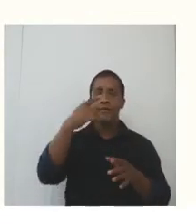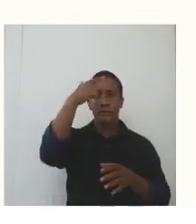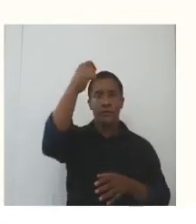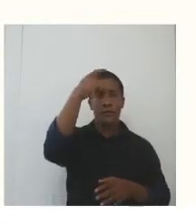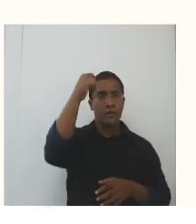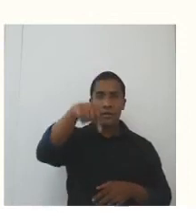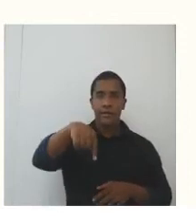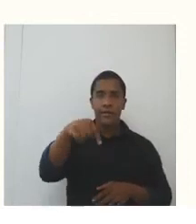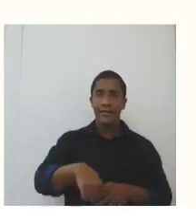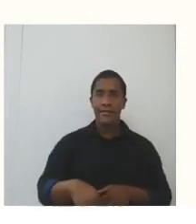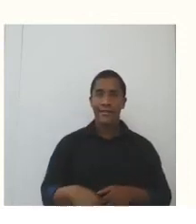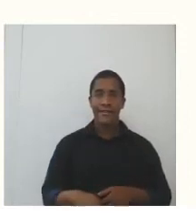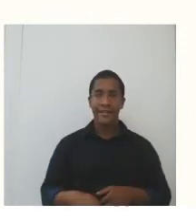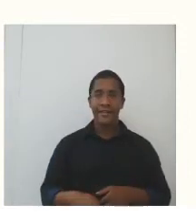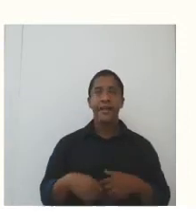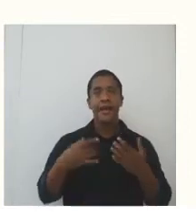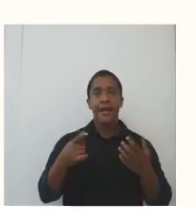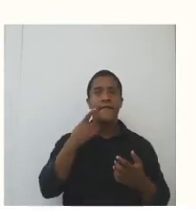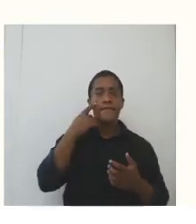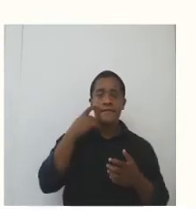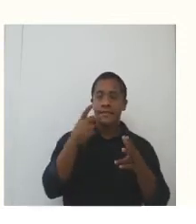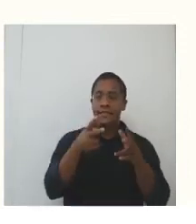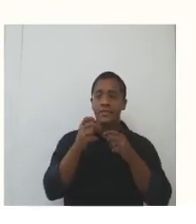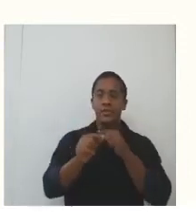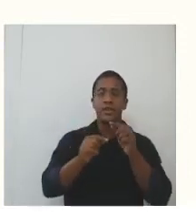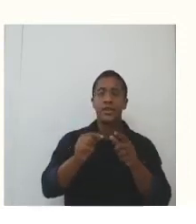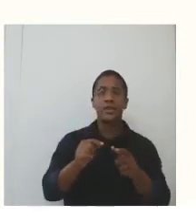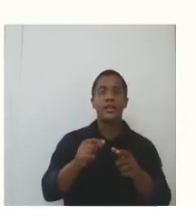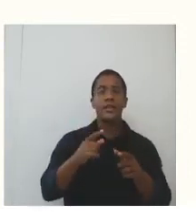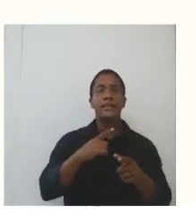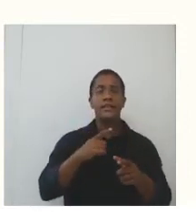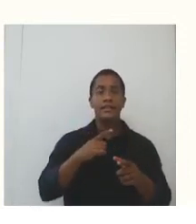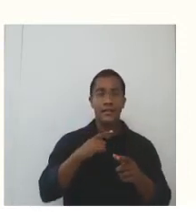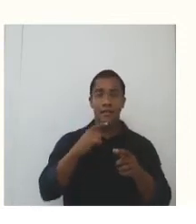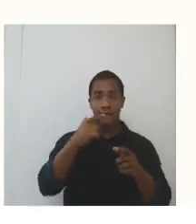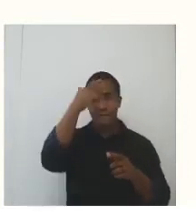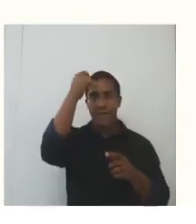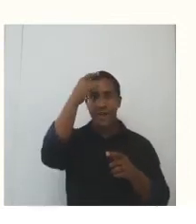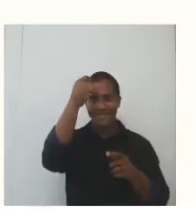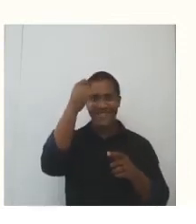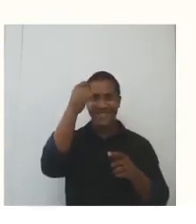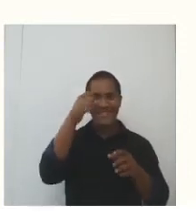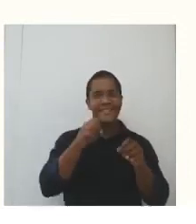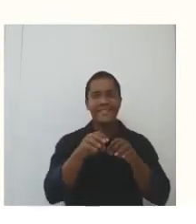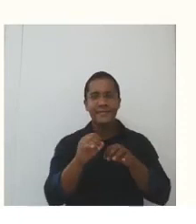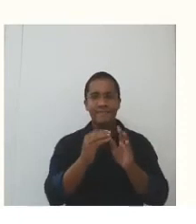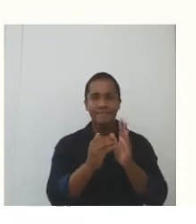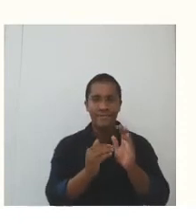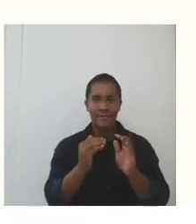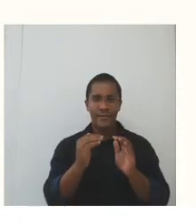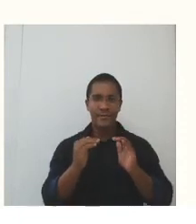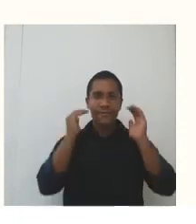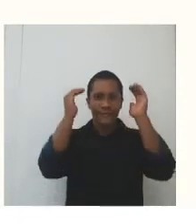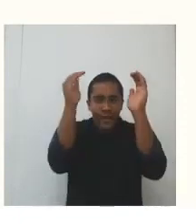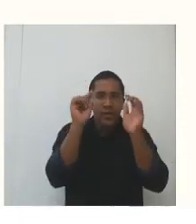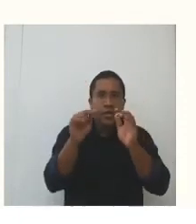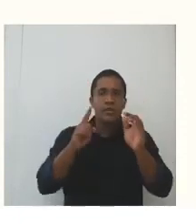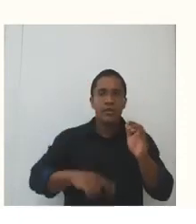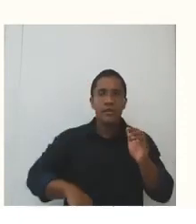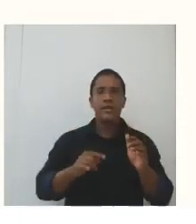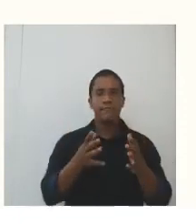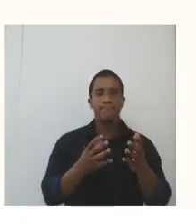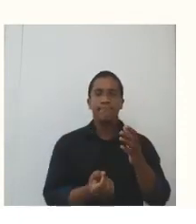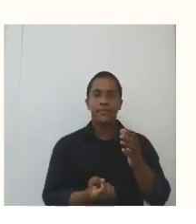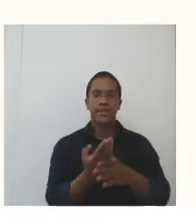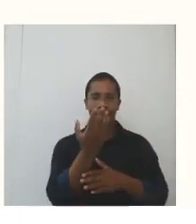aqui. E aí vamos ver o seguinte, vamos lá, ó, o ensino superior. Vamos ter aí a fundação da Academia Médico-Cirúrgica da Bahia